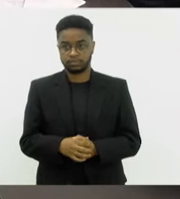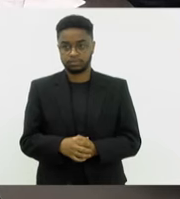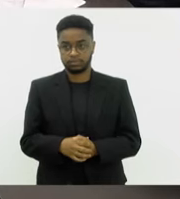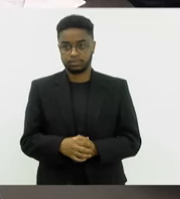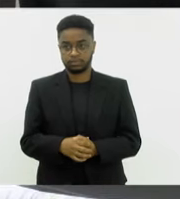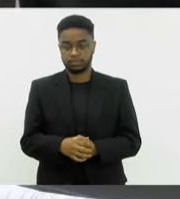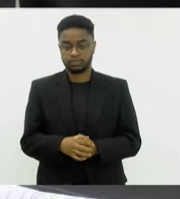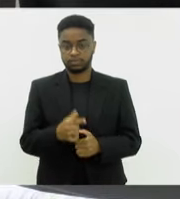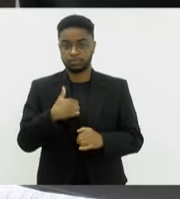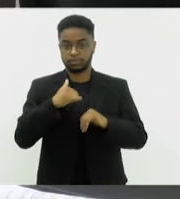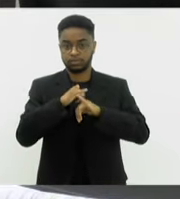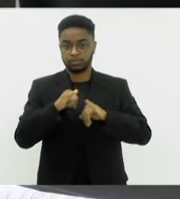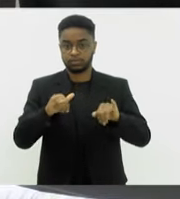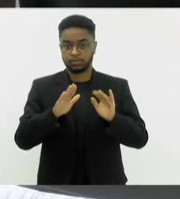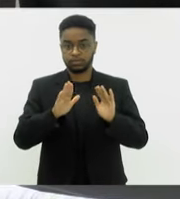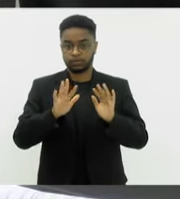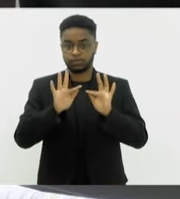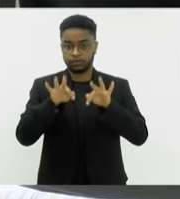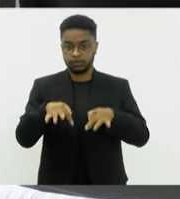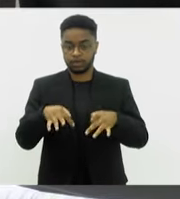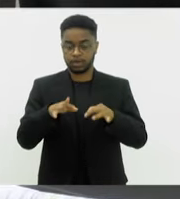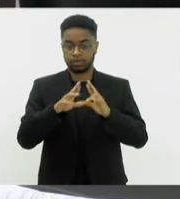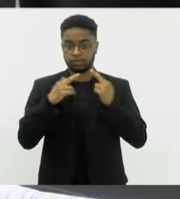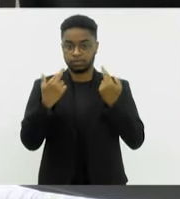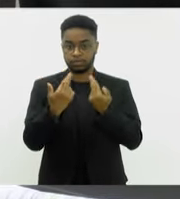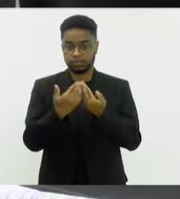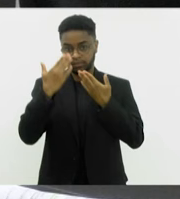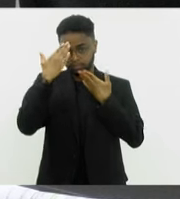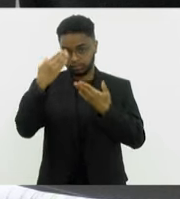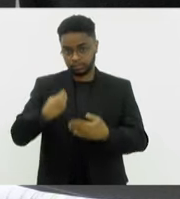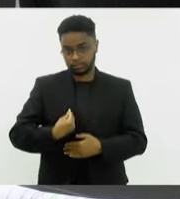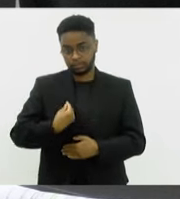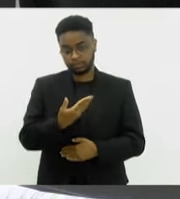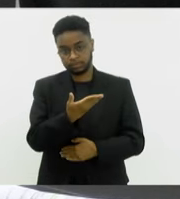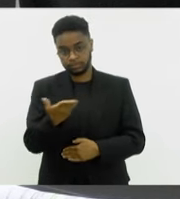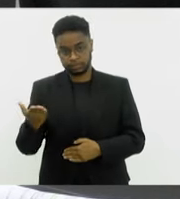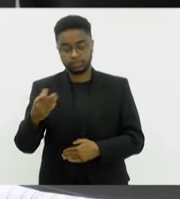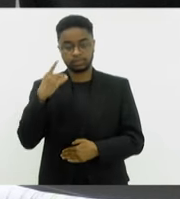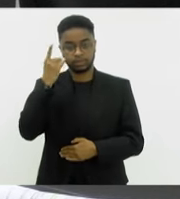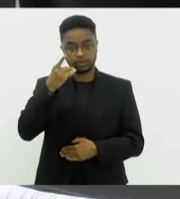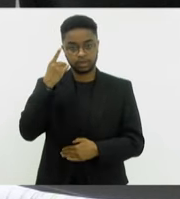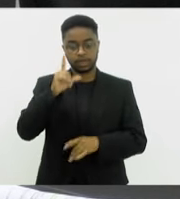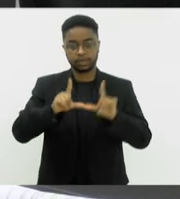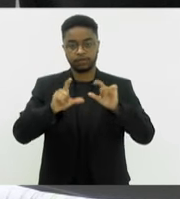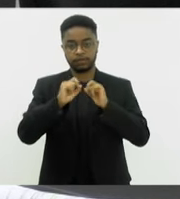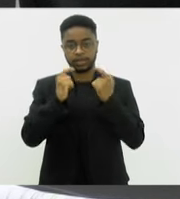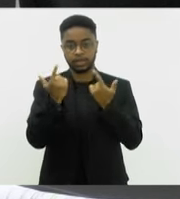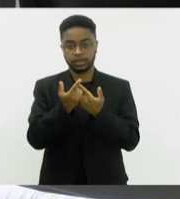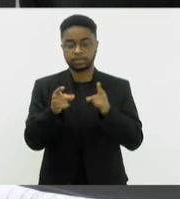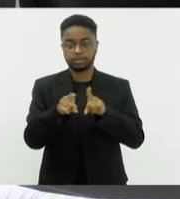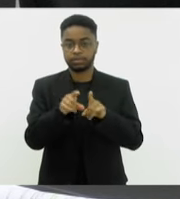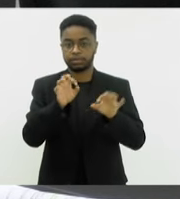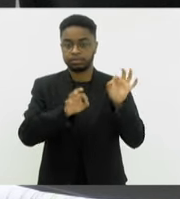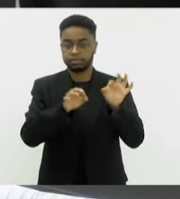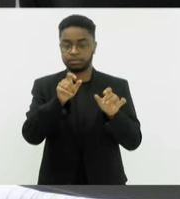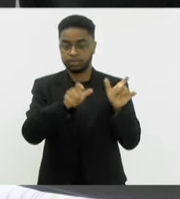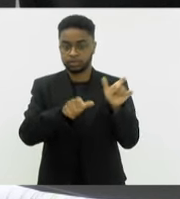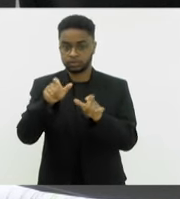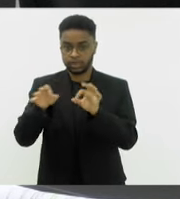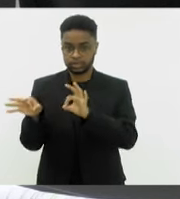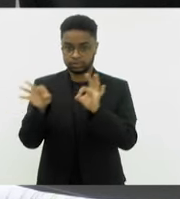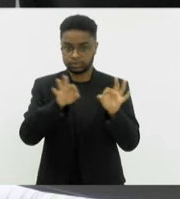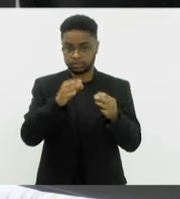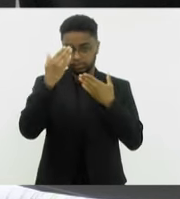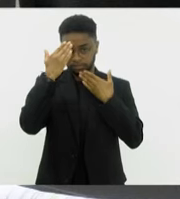eu declaro encerrada a sessão, agradecendo a presença de todos, das assessorias, deputados, TV Alerj, todos aqueles que nos acompanham.